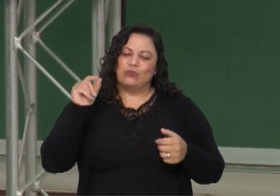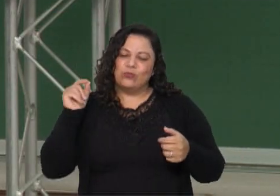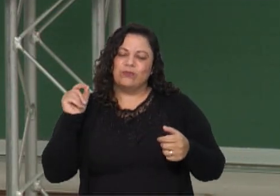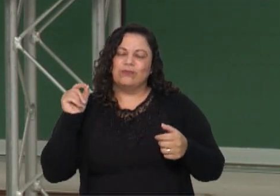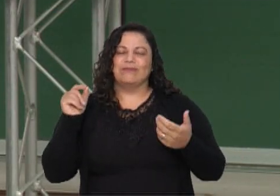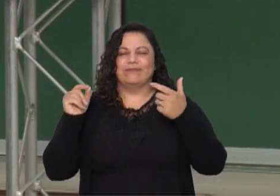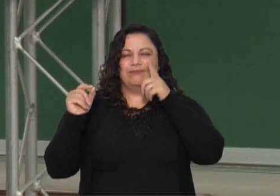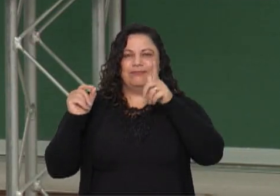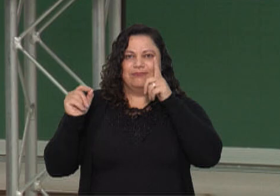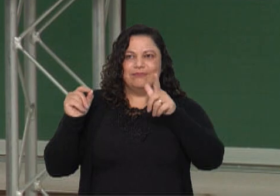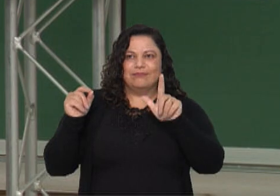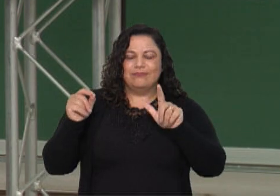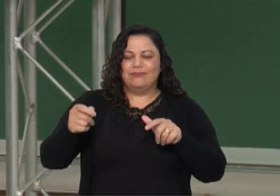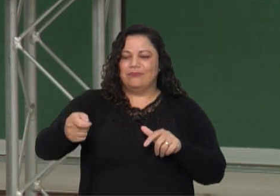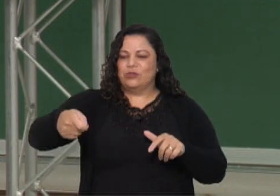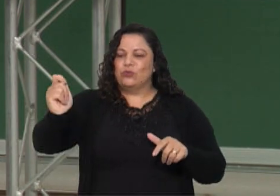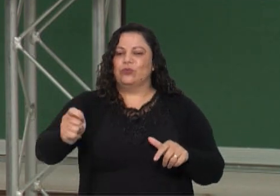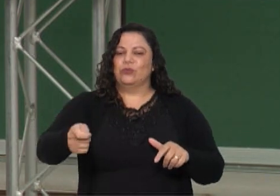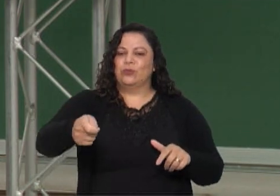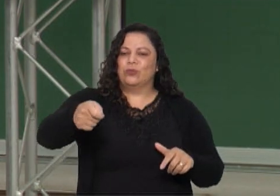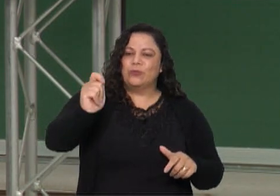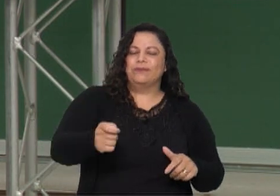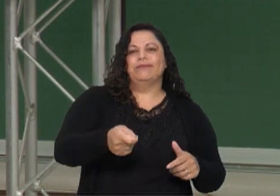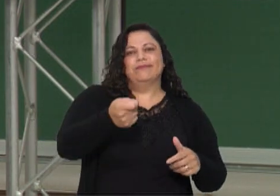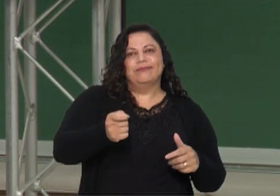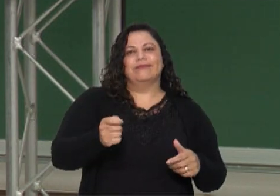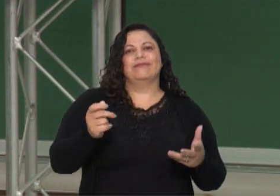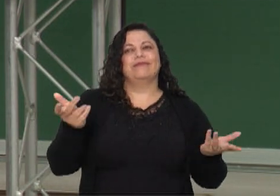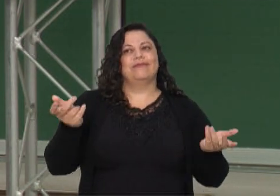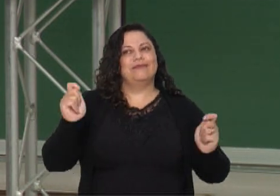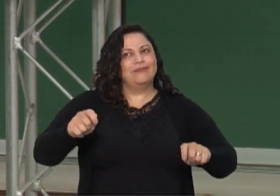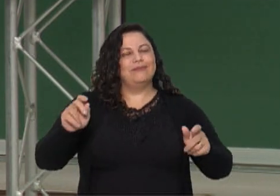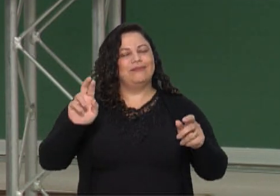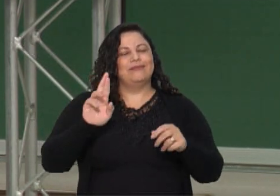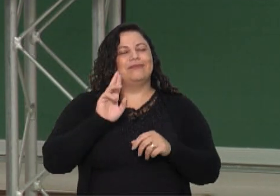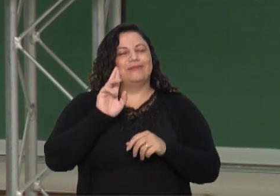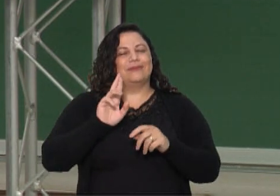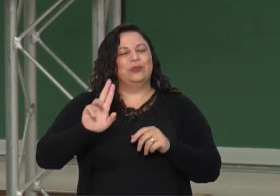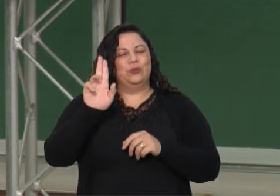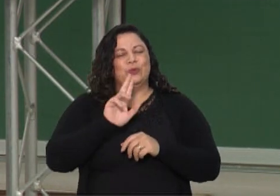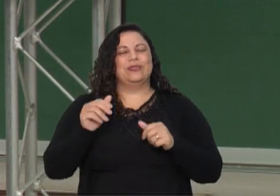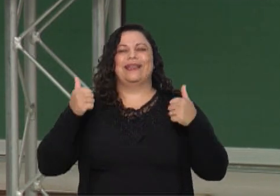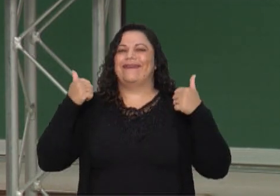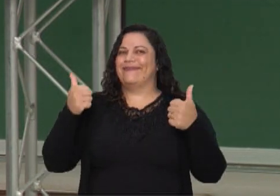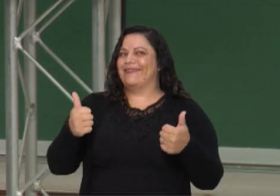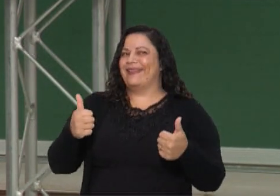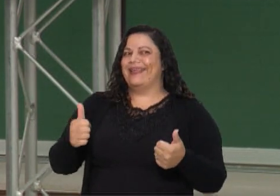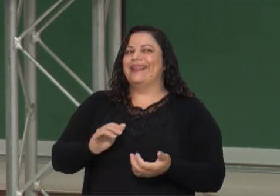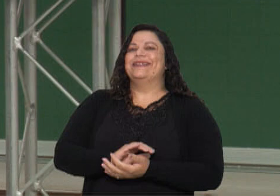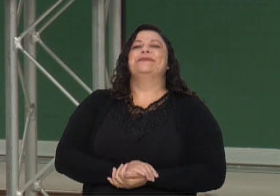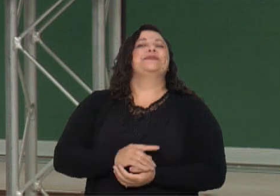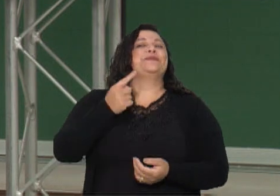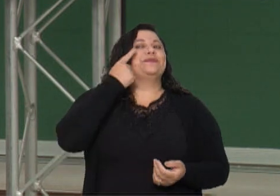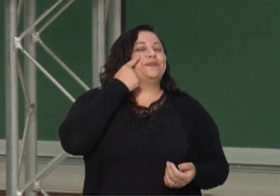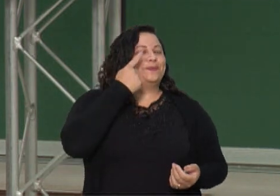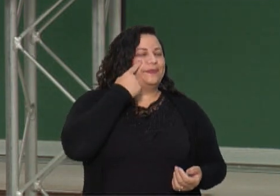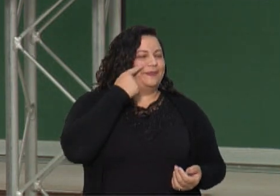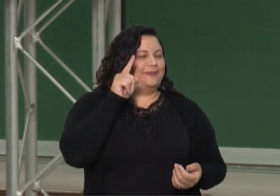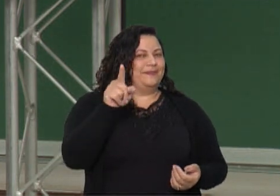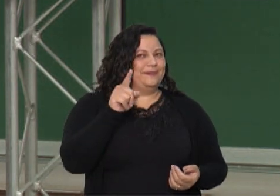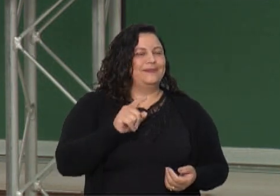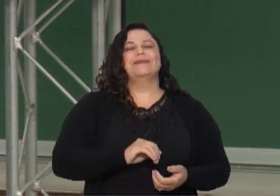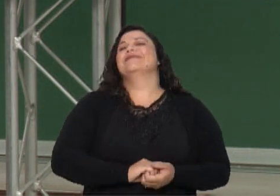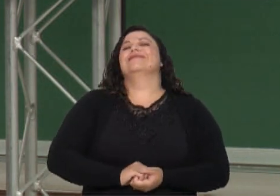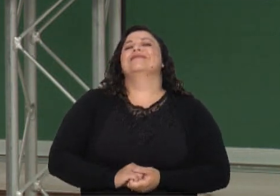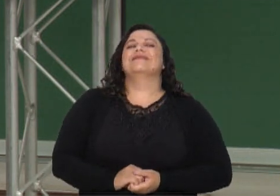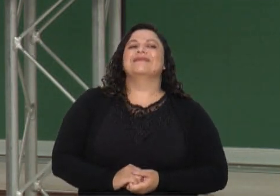nele, certo? Que vai ajudar ele a erguer o outro e puxar. Ah, olha só, né? Ó a vantagem. Vamos lá,